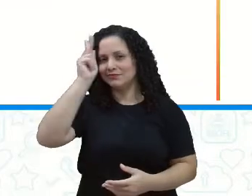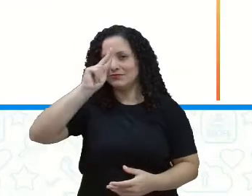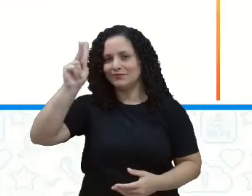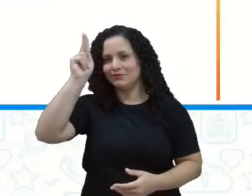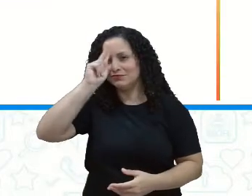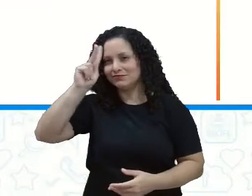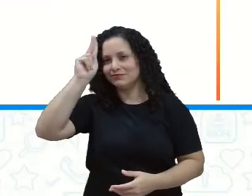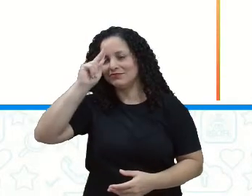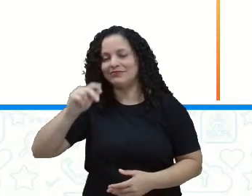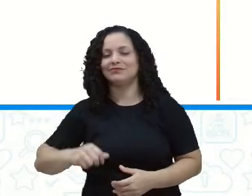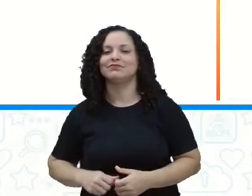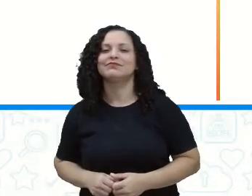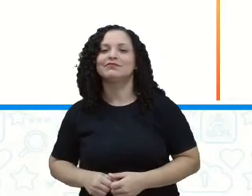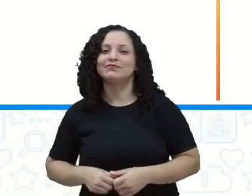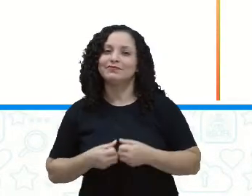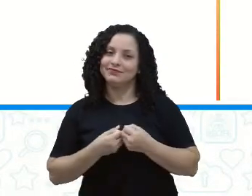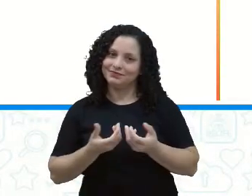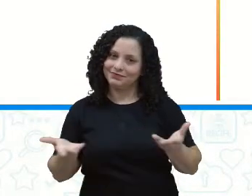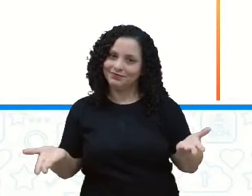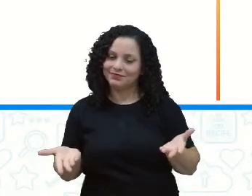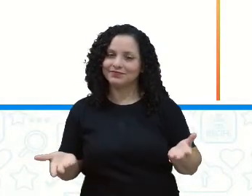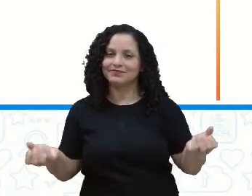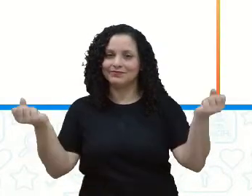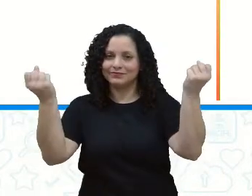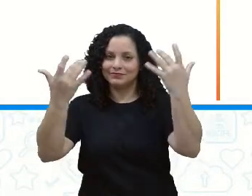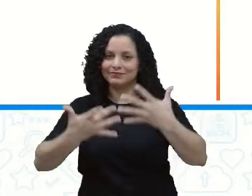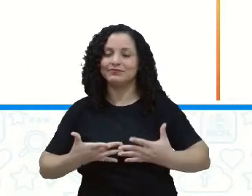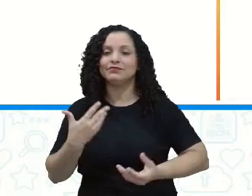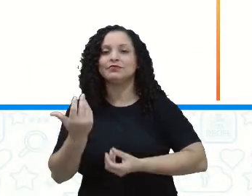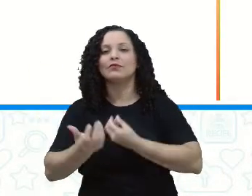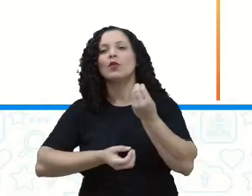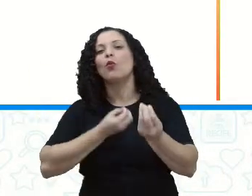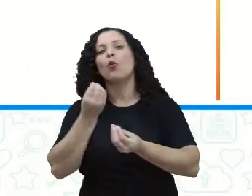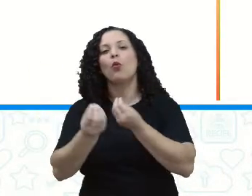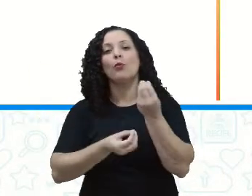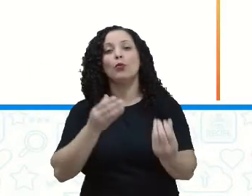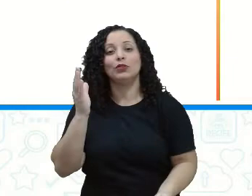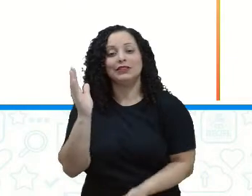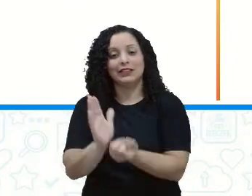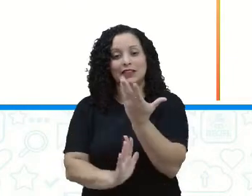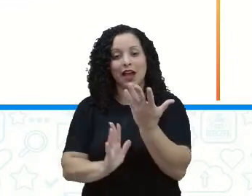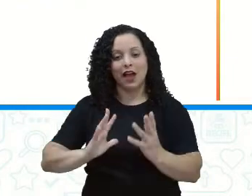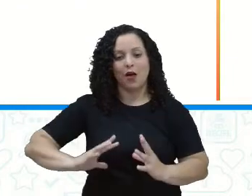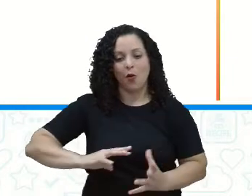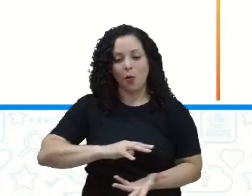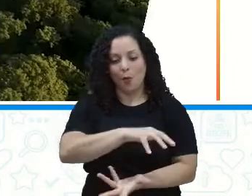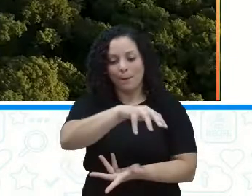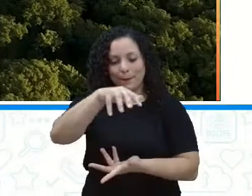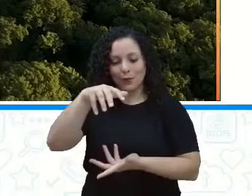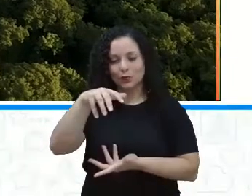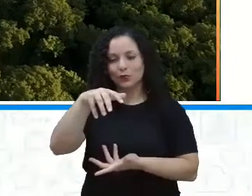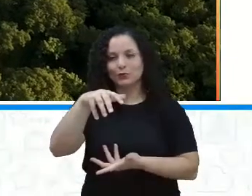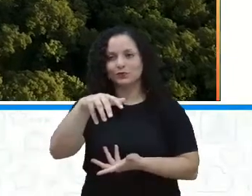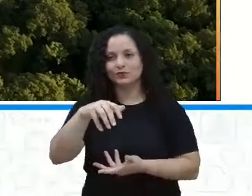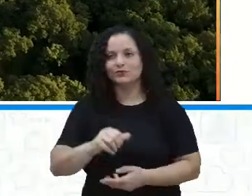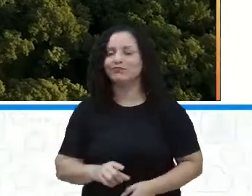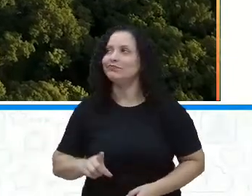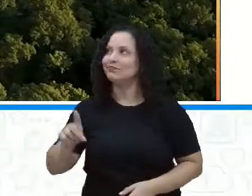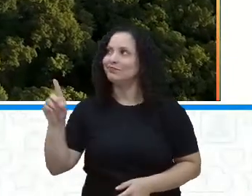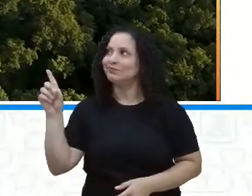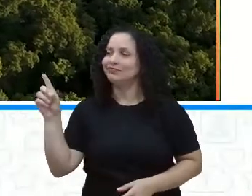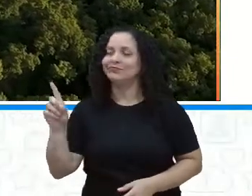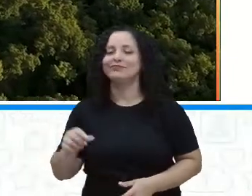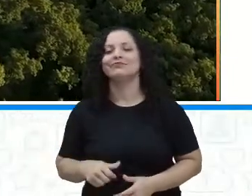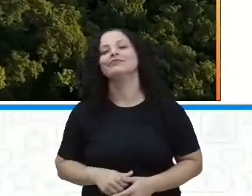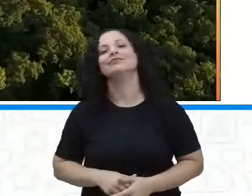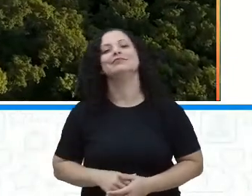Então, é isso. A gente vai falar de como surgiu o mundo, mas através dessa